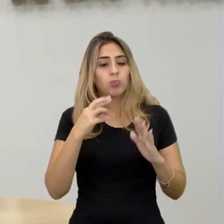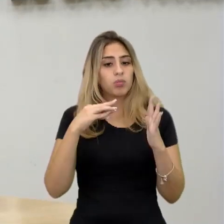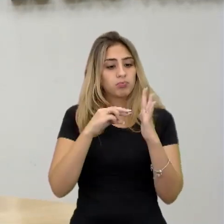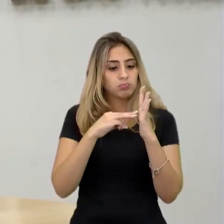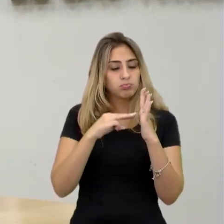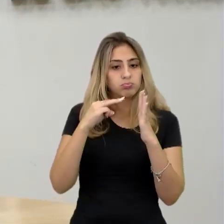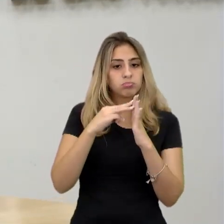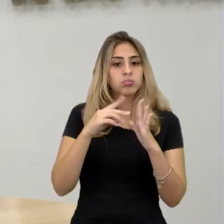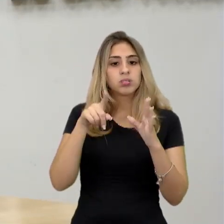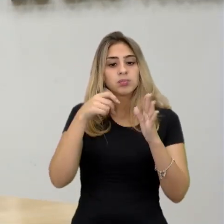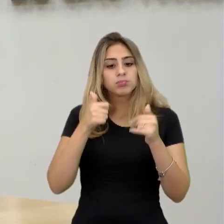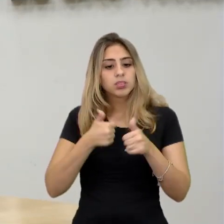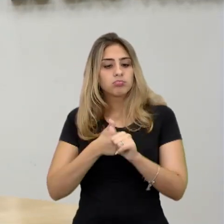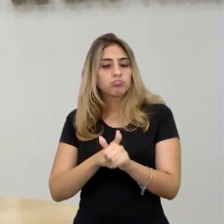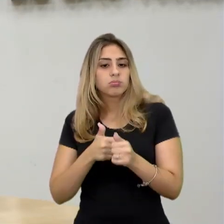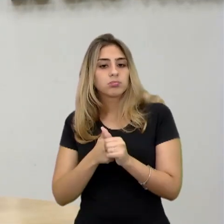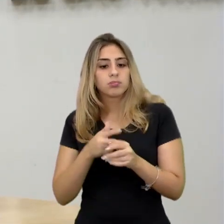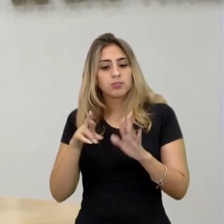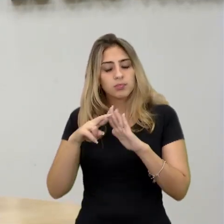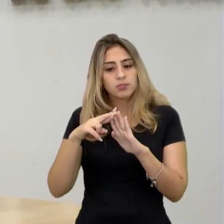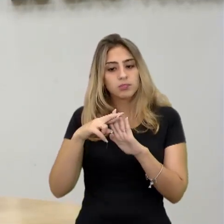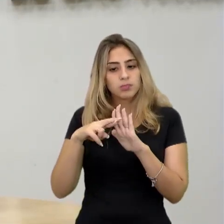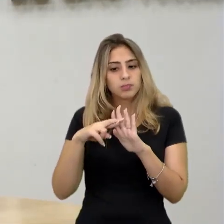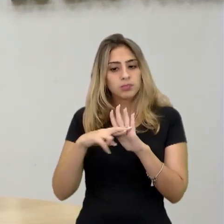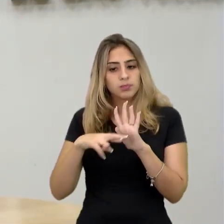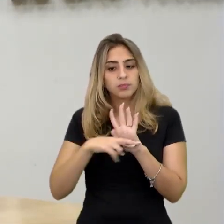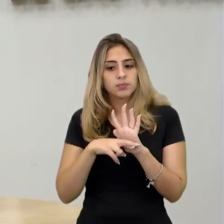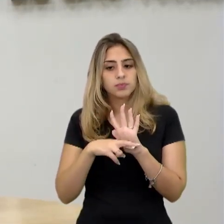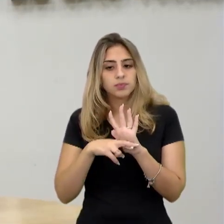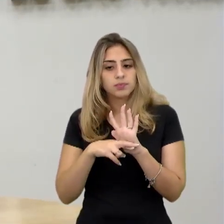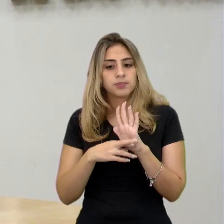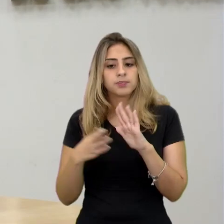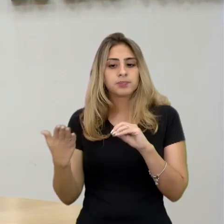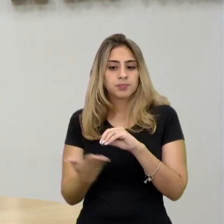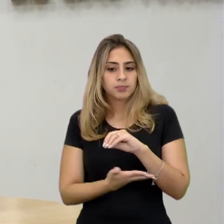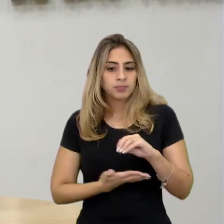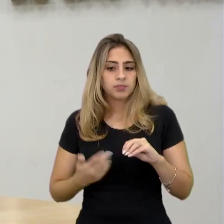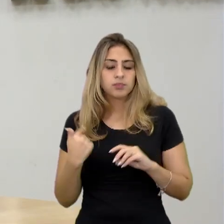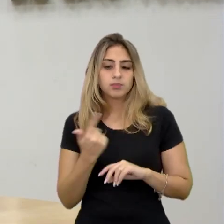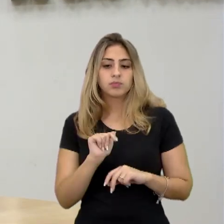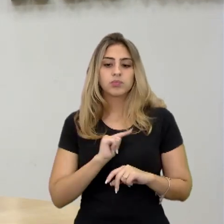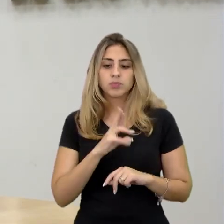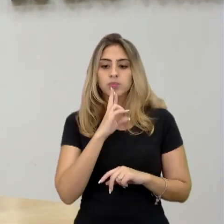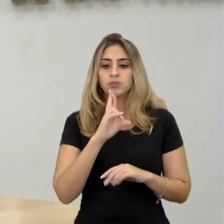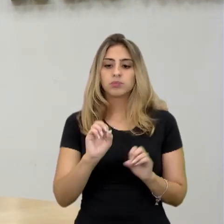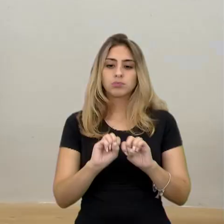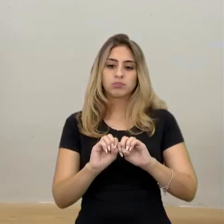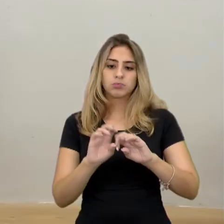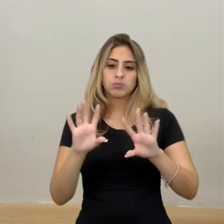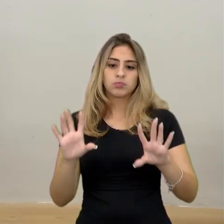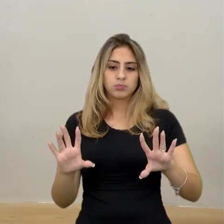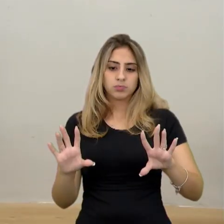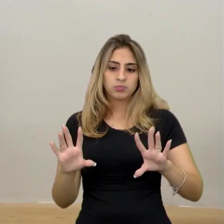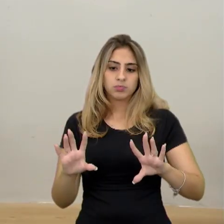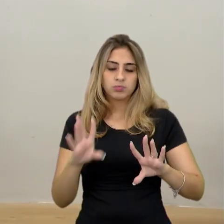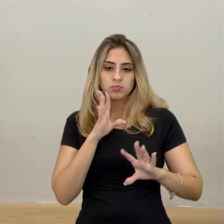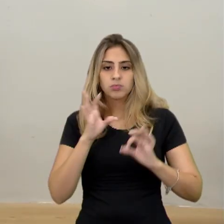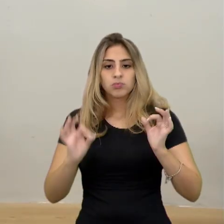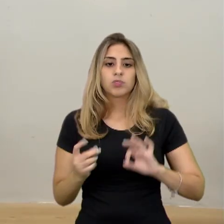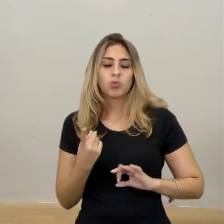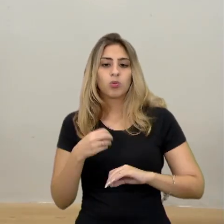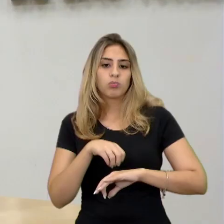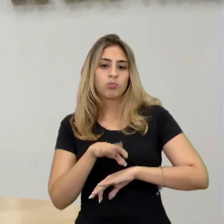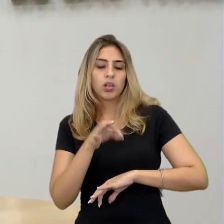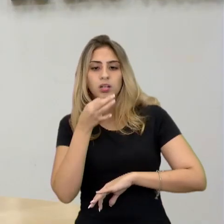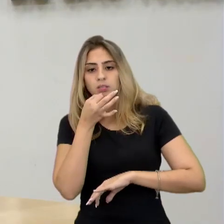metodologia, ela precisa seguir algumas regras e baseado nisso é que a gente vai ter uma resposta clara para um determinado assunto. Então,